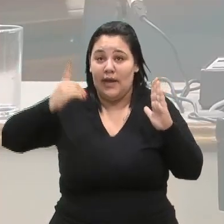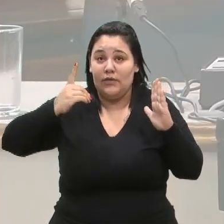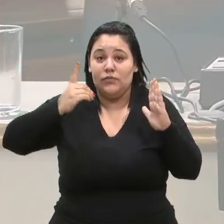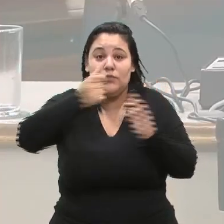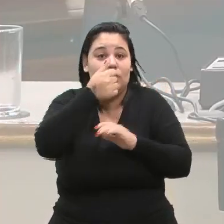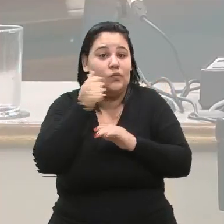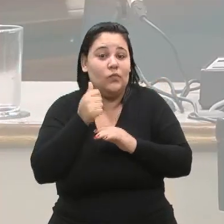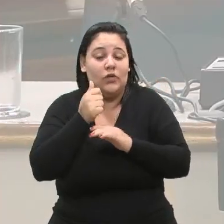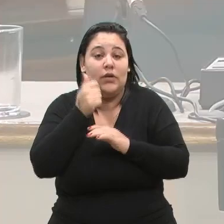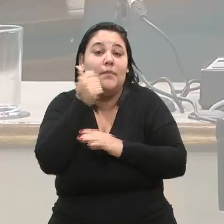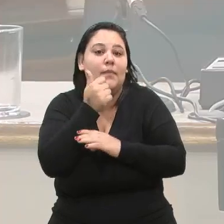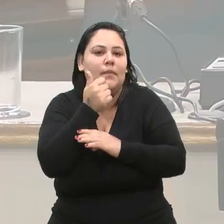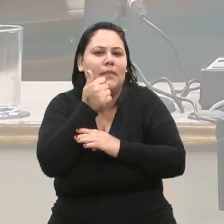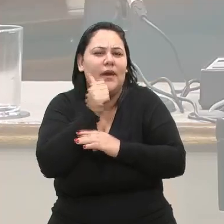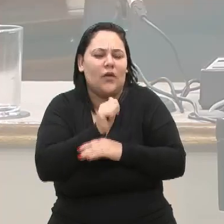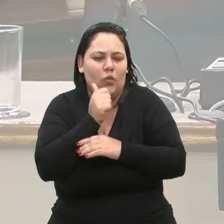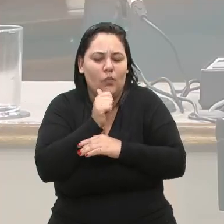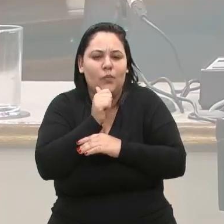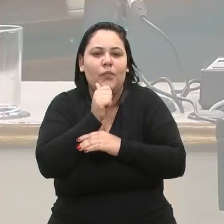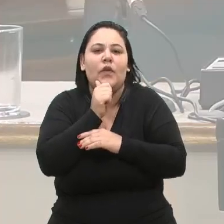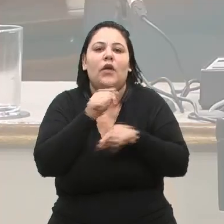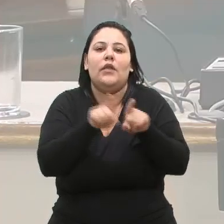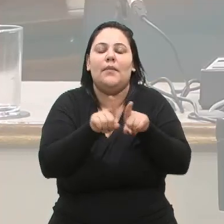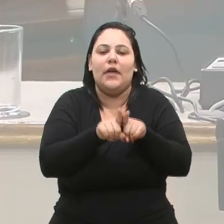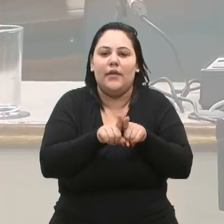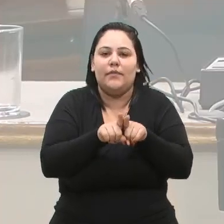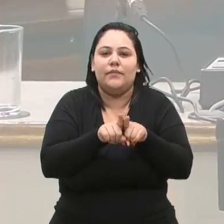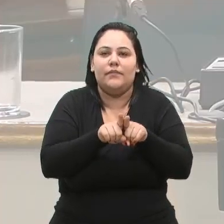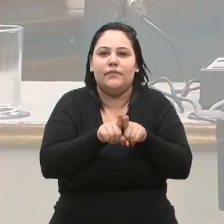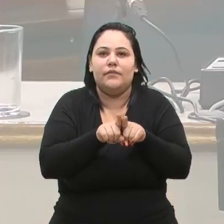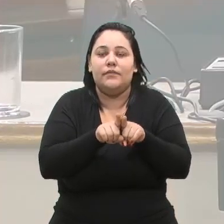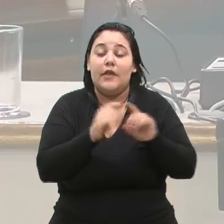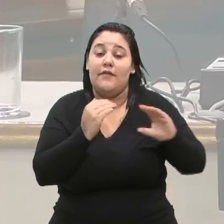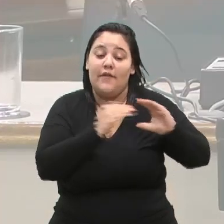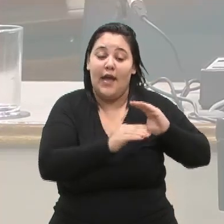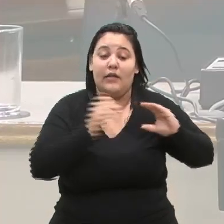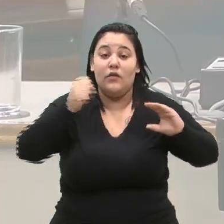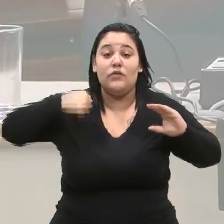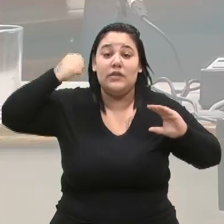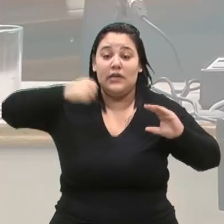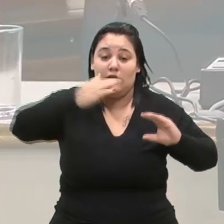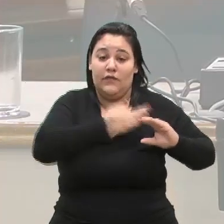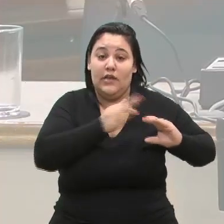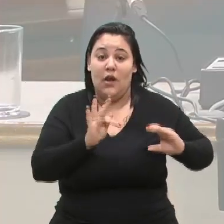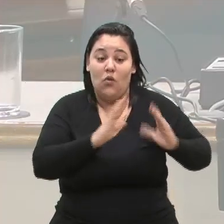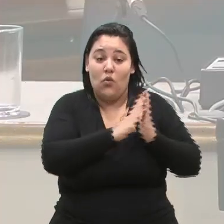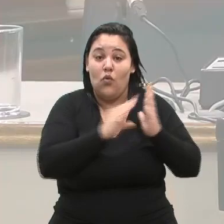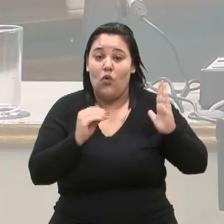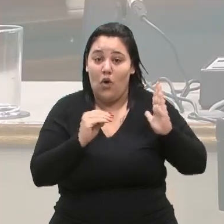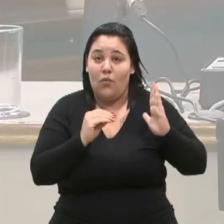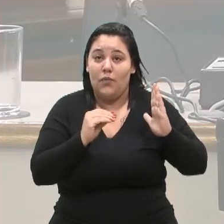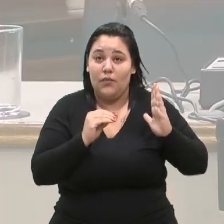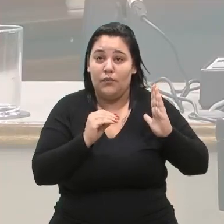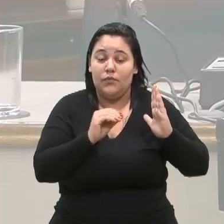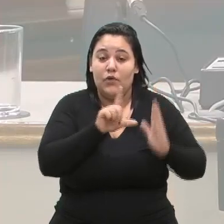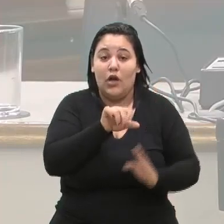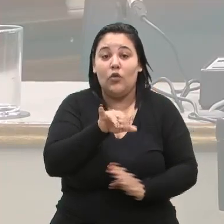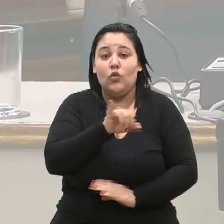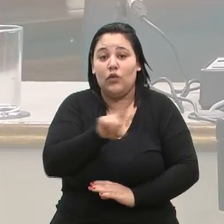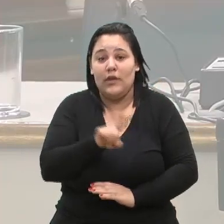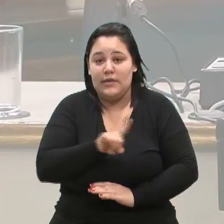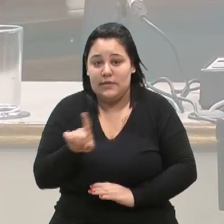Podemos, e Denise Pessoa, PT, bem como seja remetida ao Senado Federal, com cópia aos senadores gaúchos Luiz Carlos Reins,